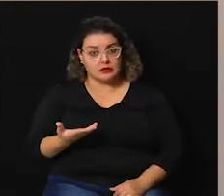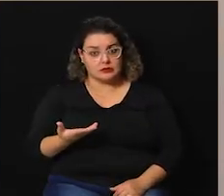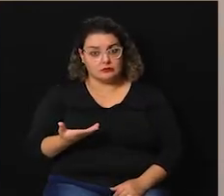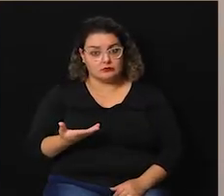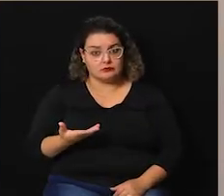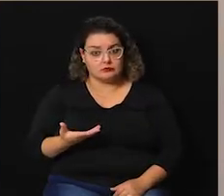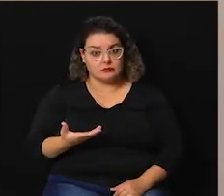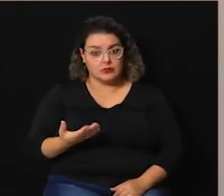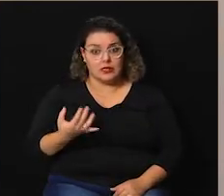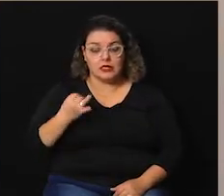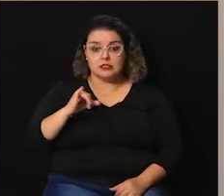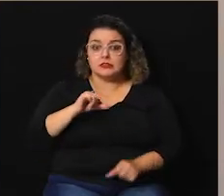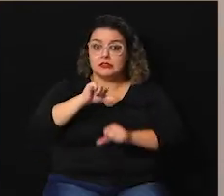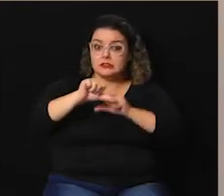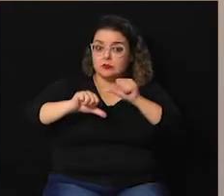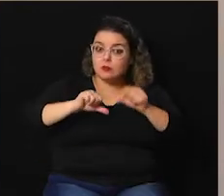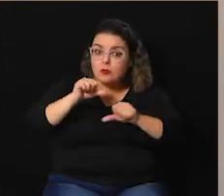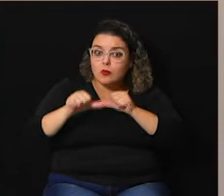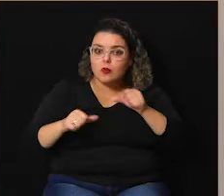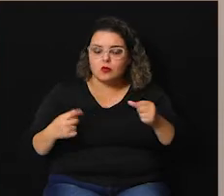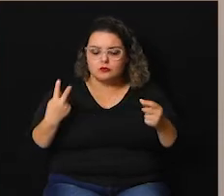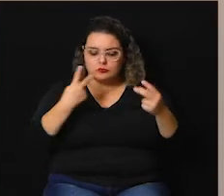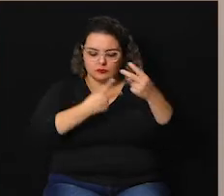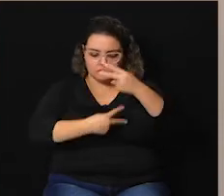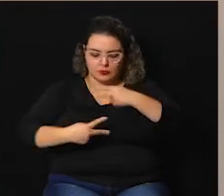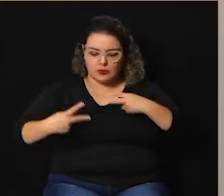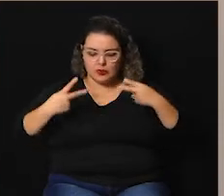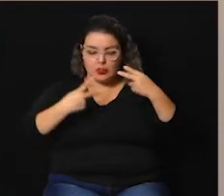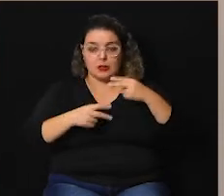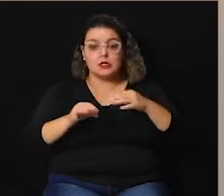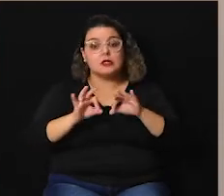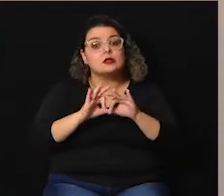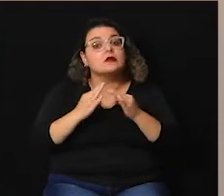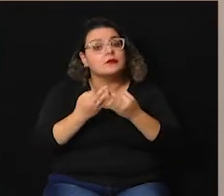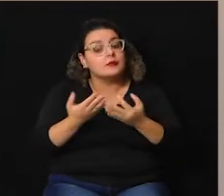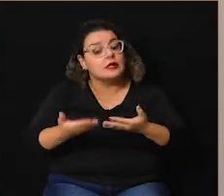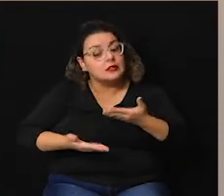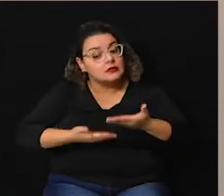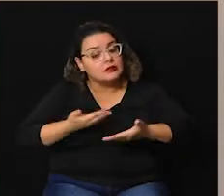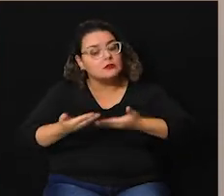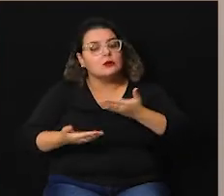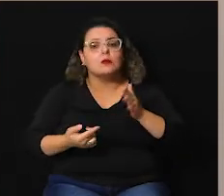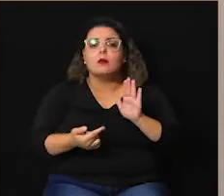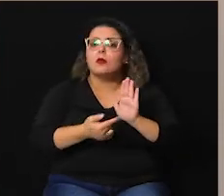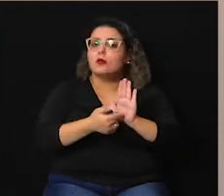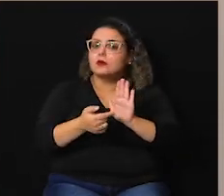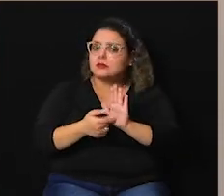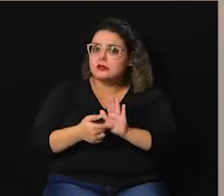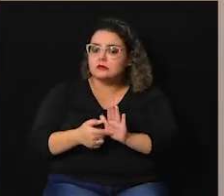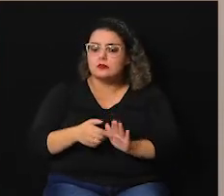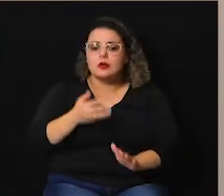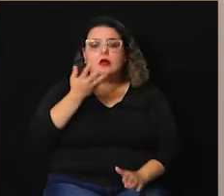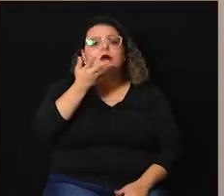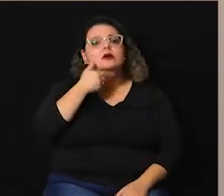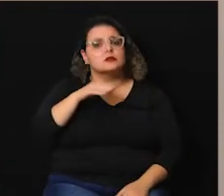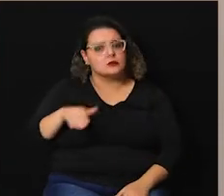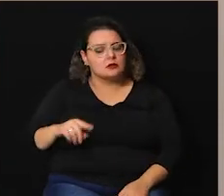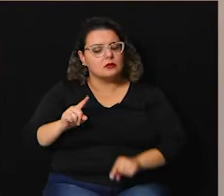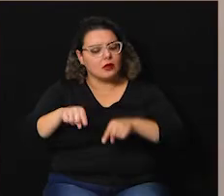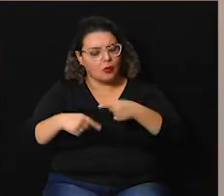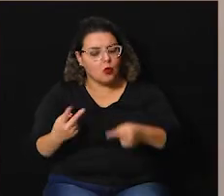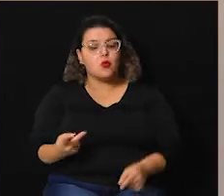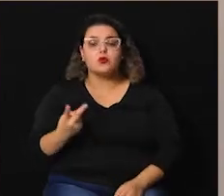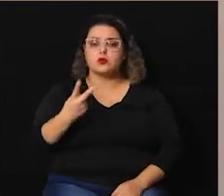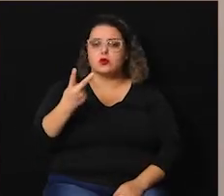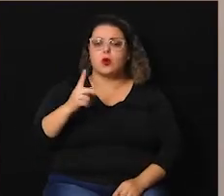Então, se algo muda na imagem da criança e a família trabalha com isso, mostrando que essa criança tem outros